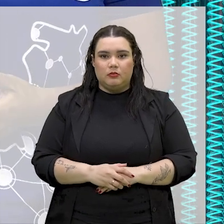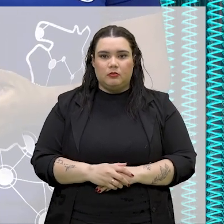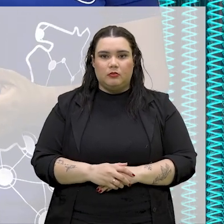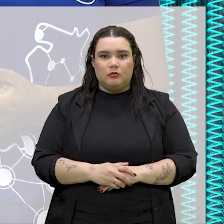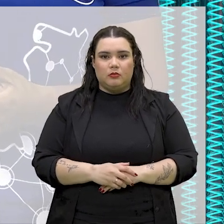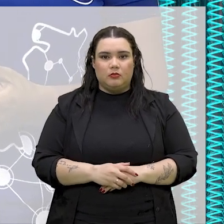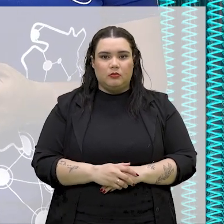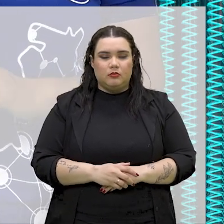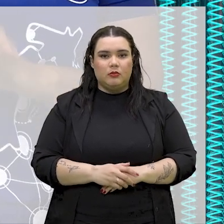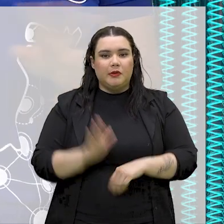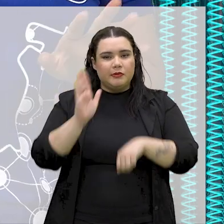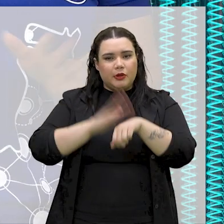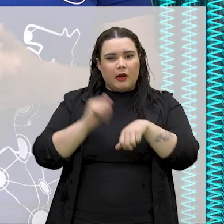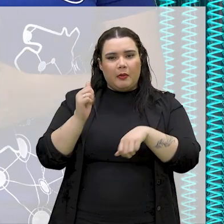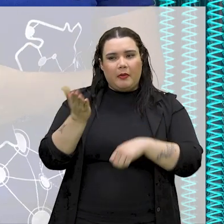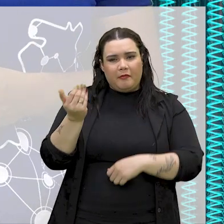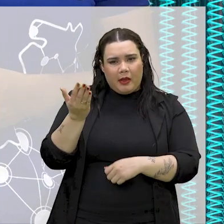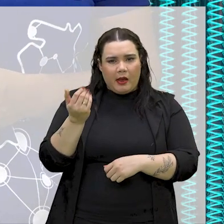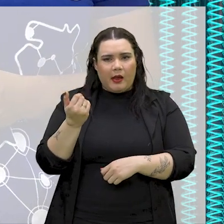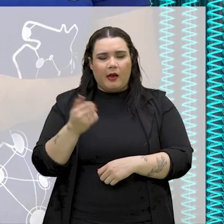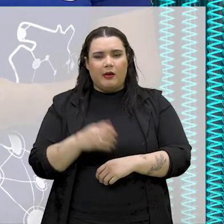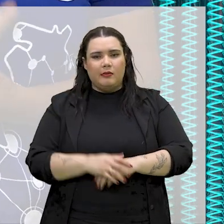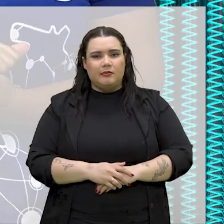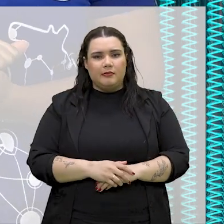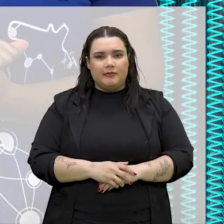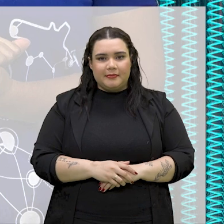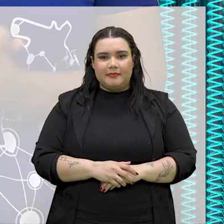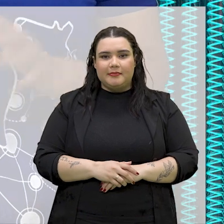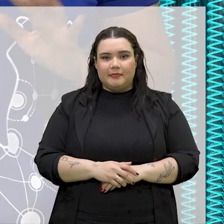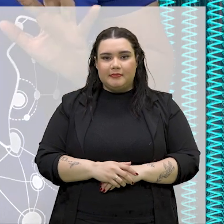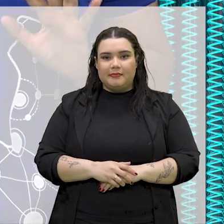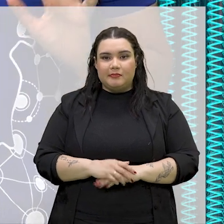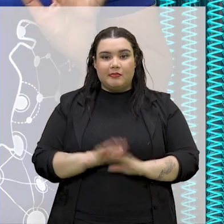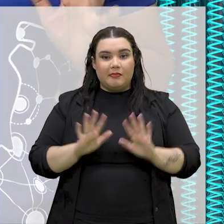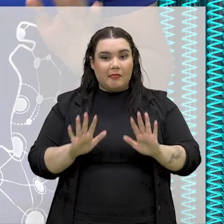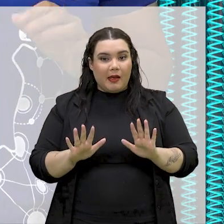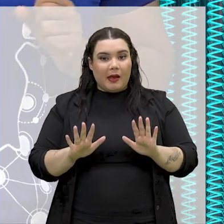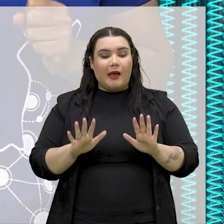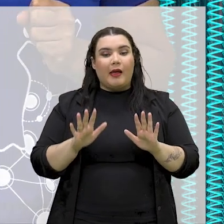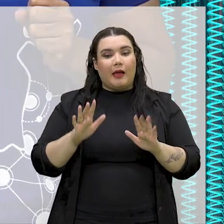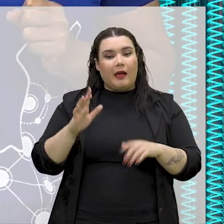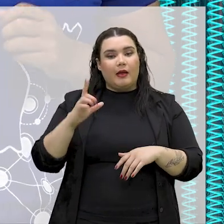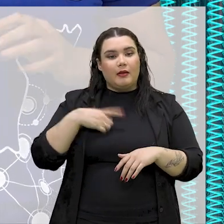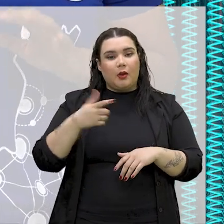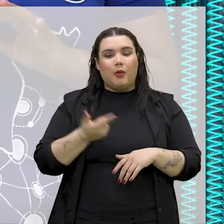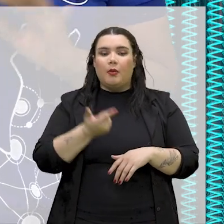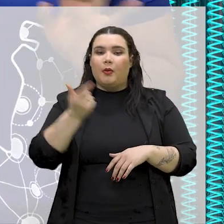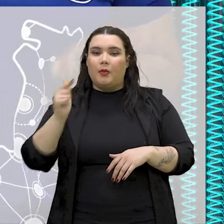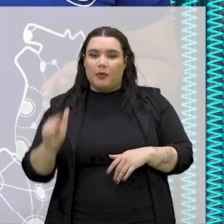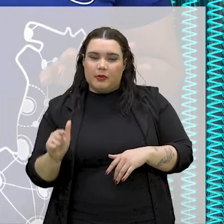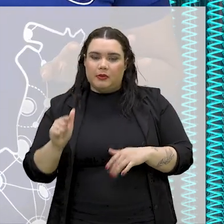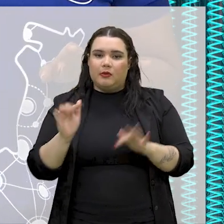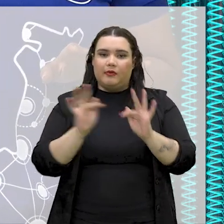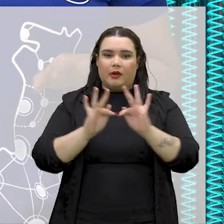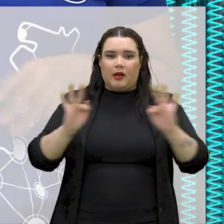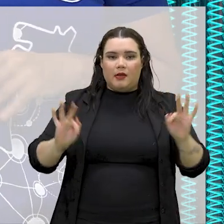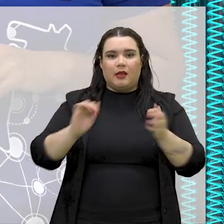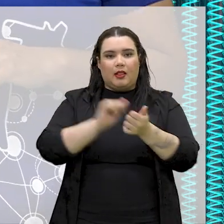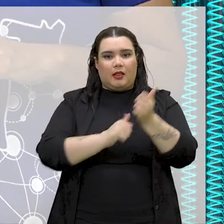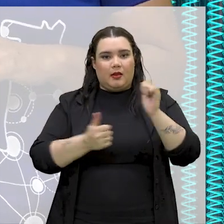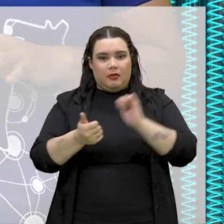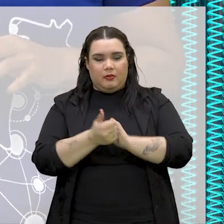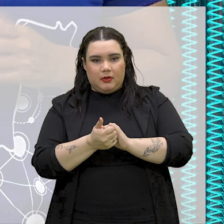here, vem cá. Do nada alguém chama, vem aqui. Mas uma forma bem legal de falar a mesma coisa em